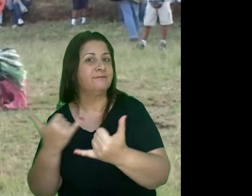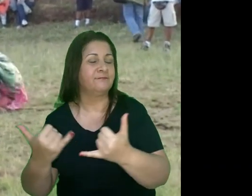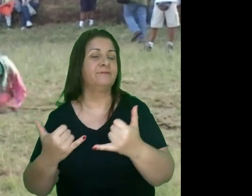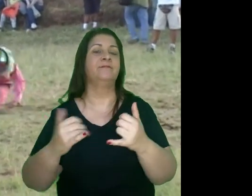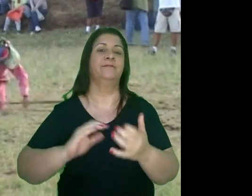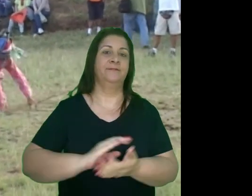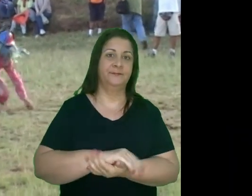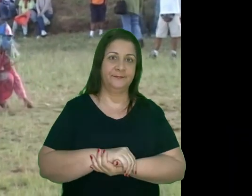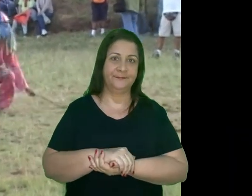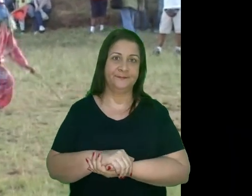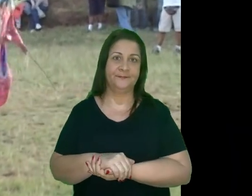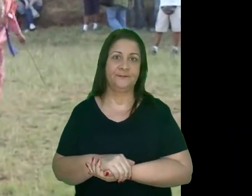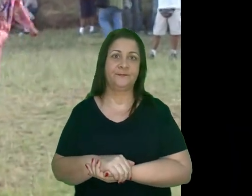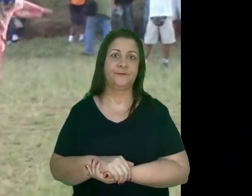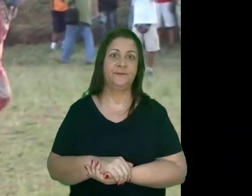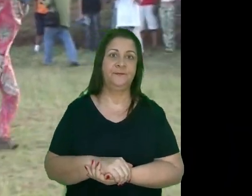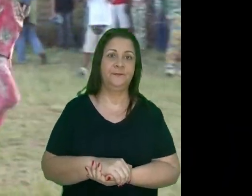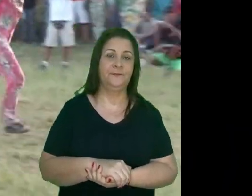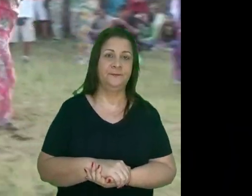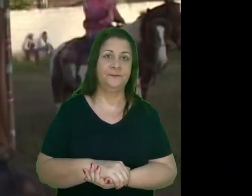brincadeiras.